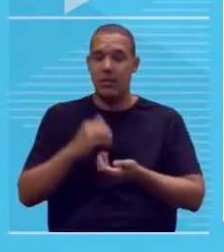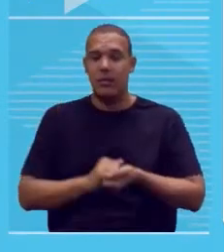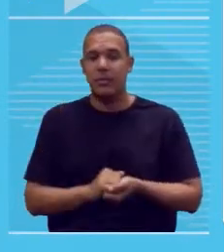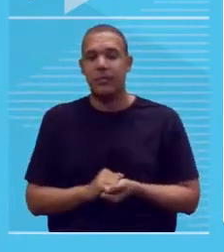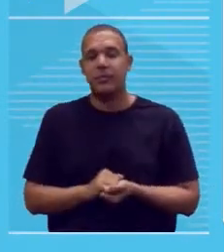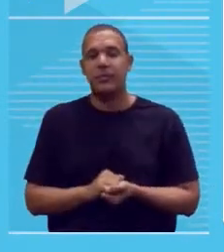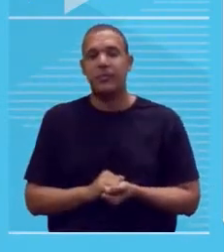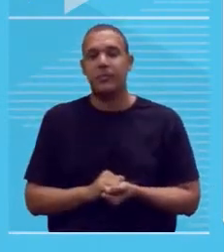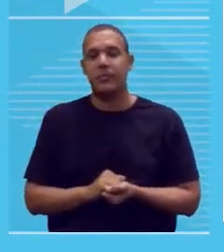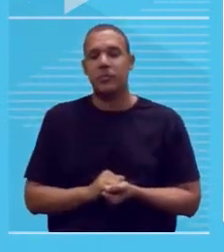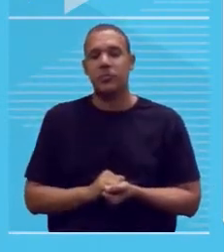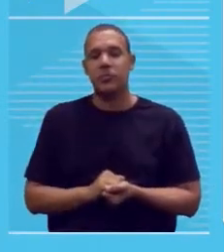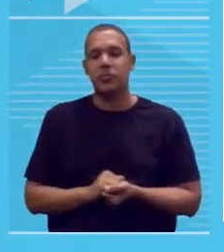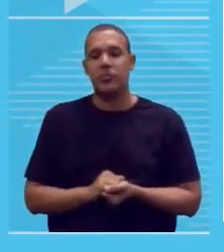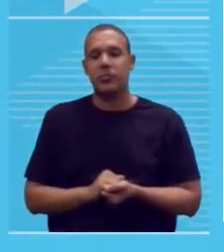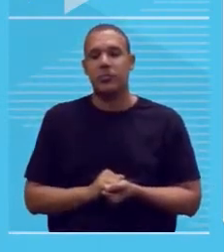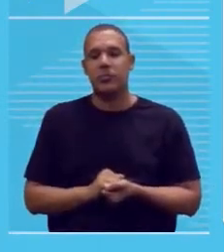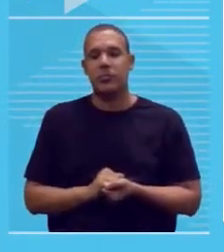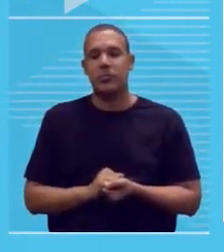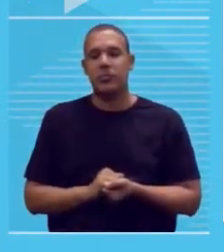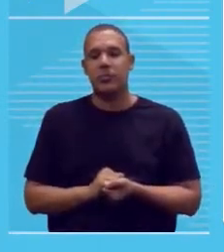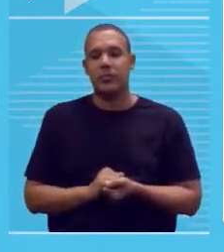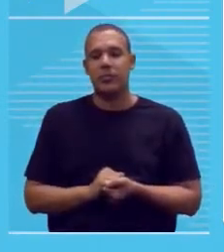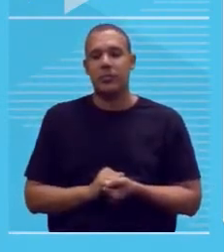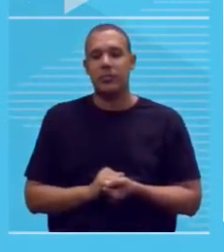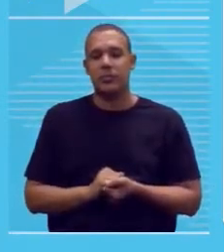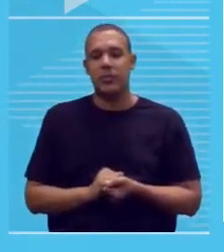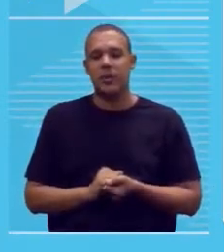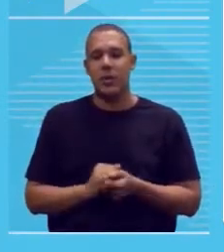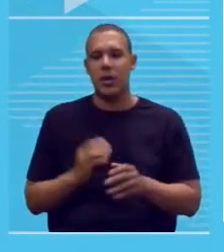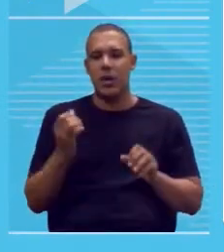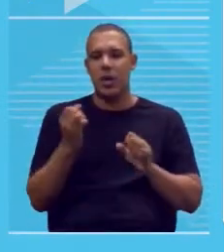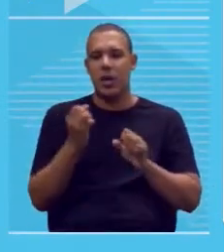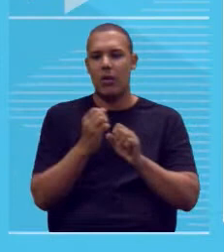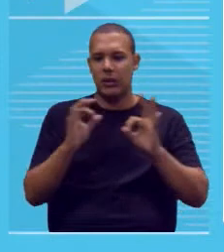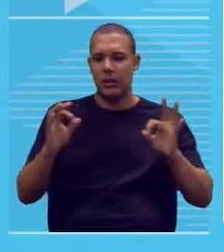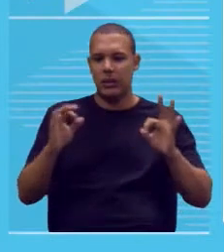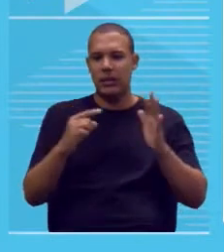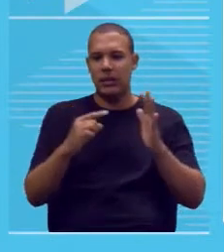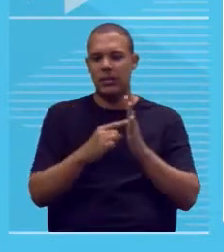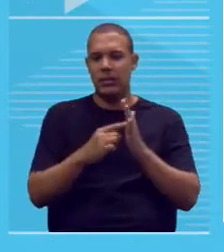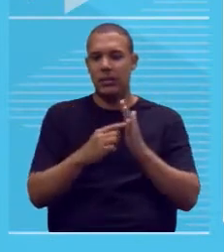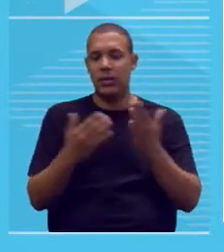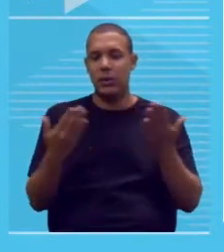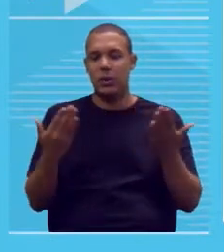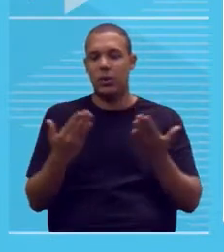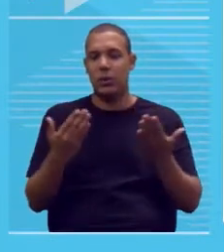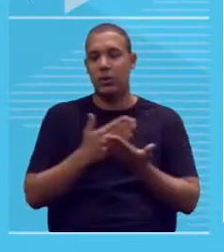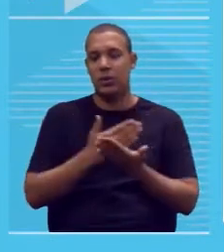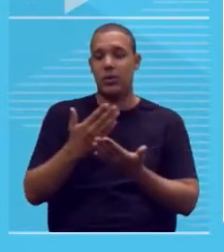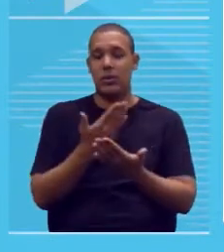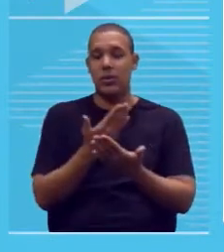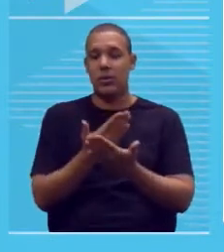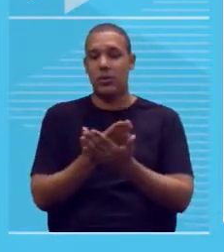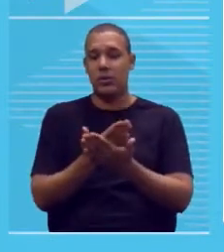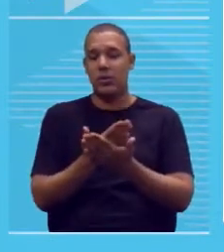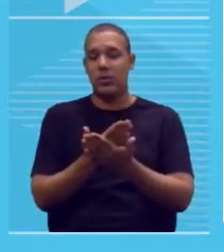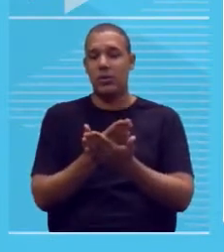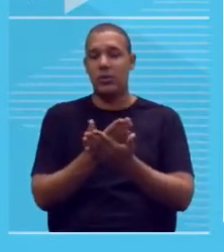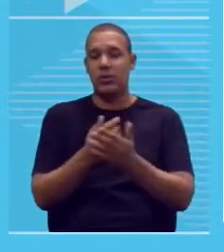pontos. Cálculo da distância entre pontos, professor. E hoje a gente iniciou o estudo da